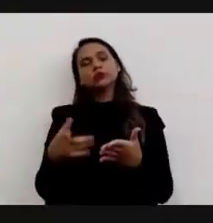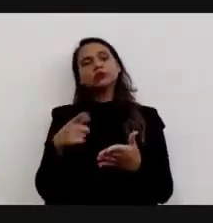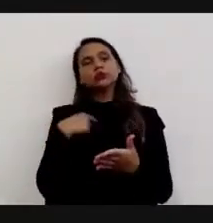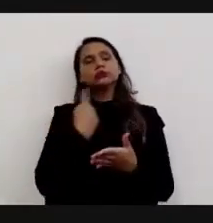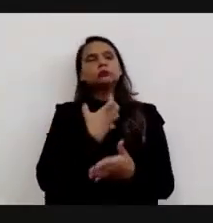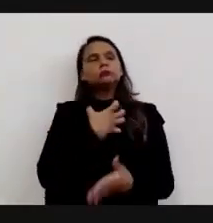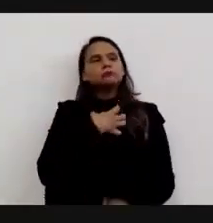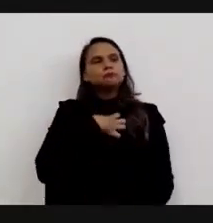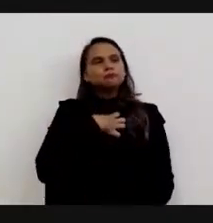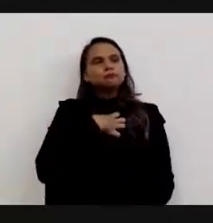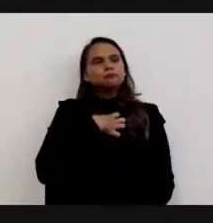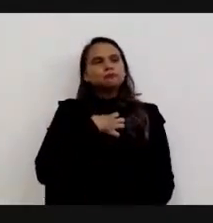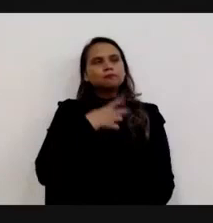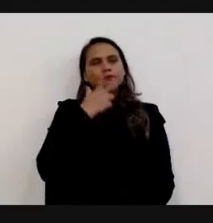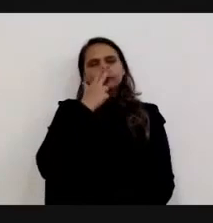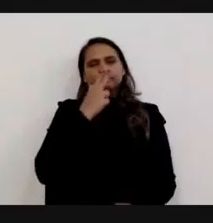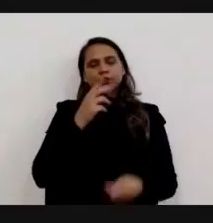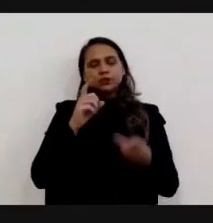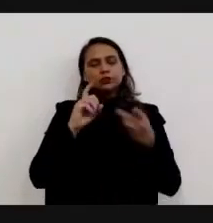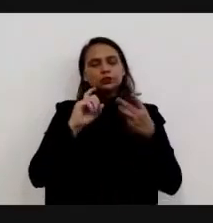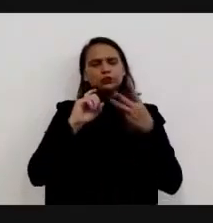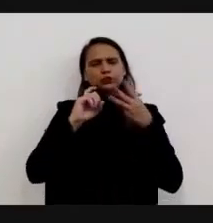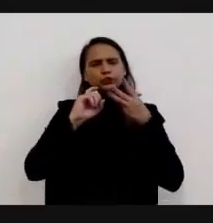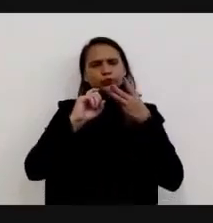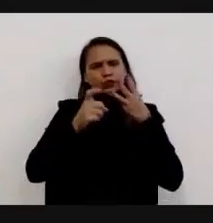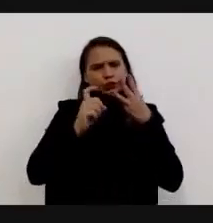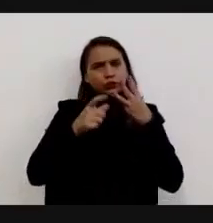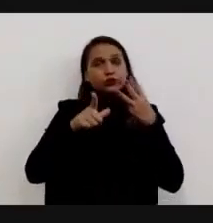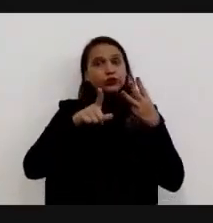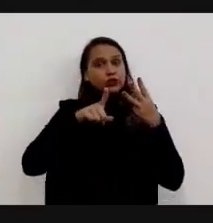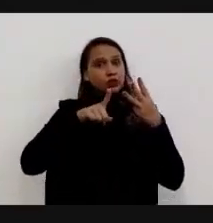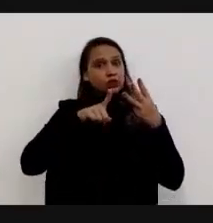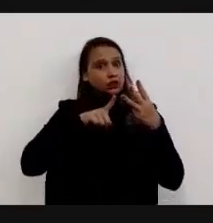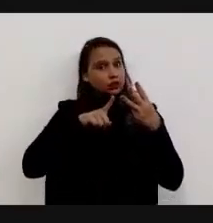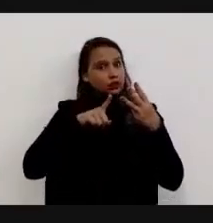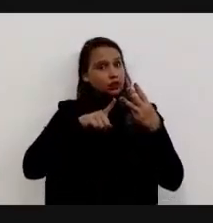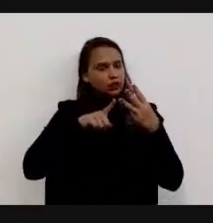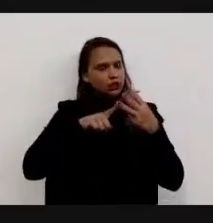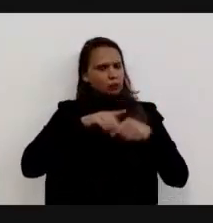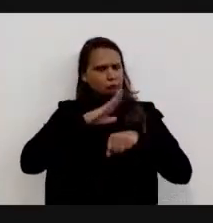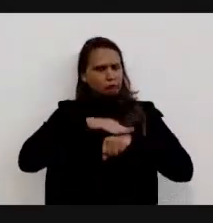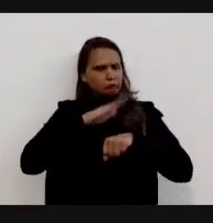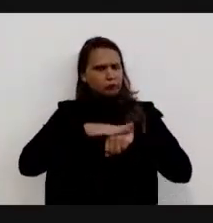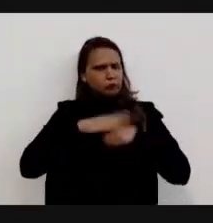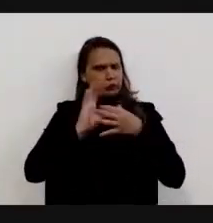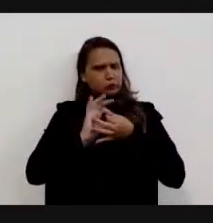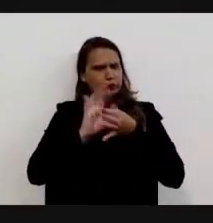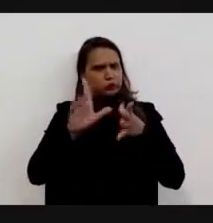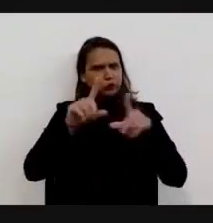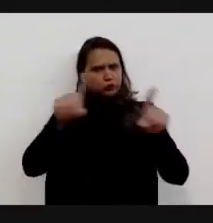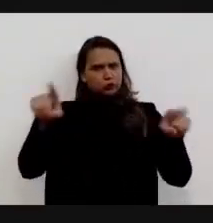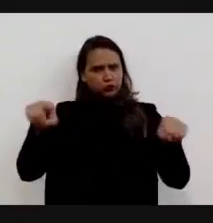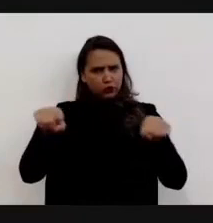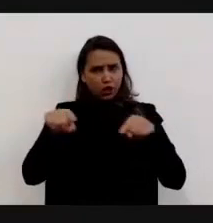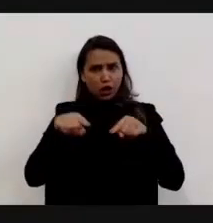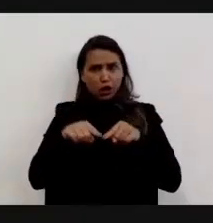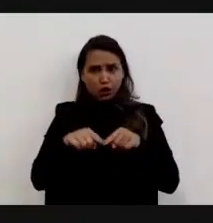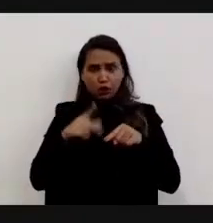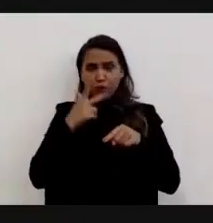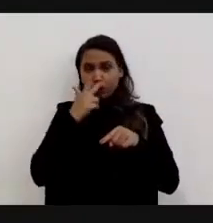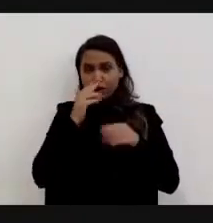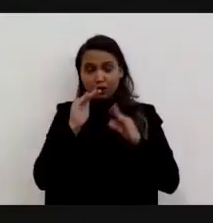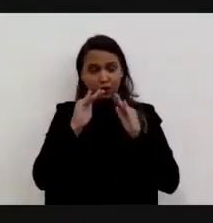gente sente que o Executivo tem uma predisposição para a criação dessas salas de situação, que nada mais é do que um